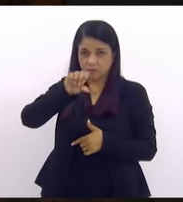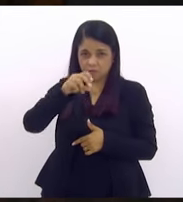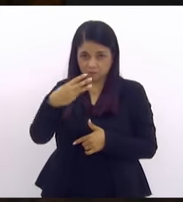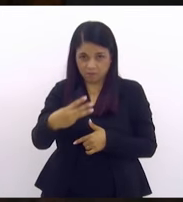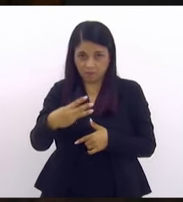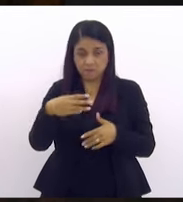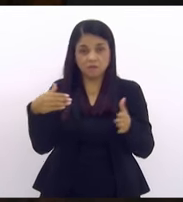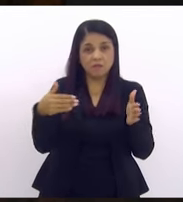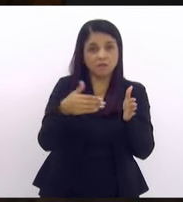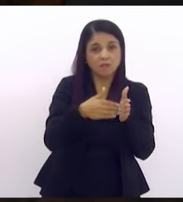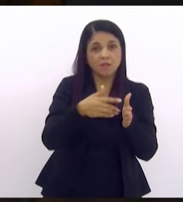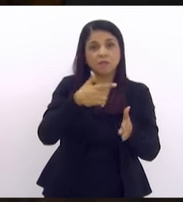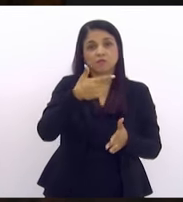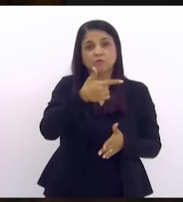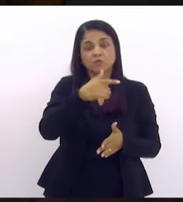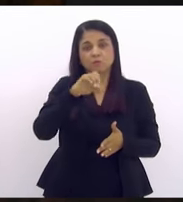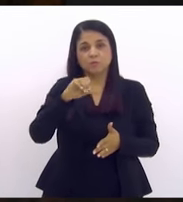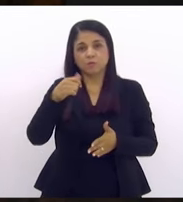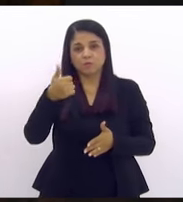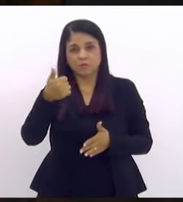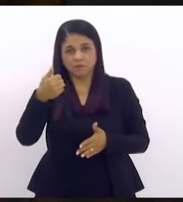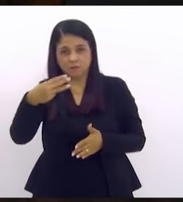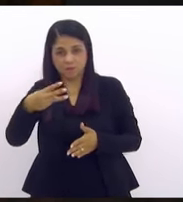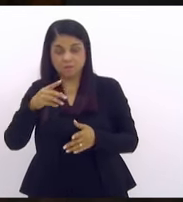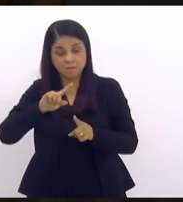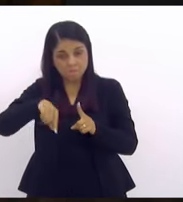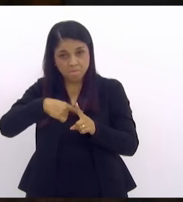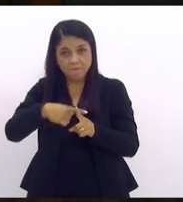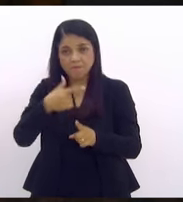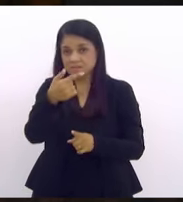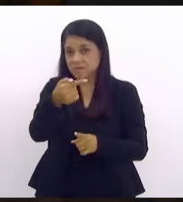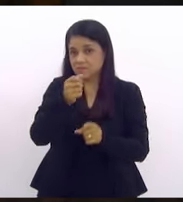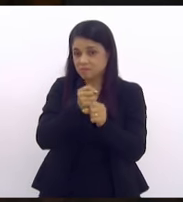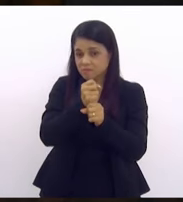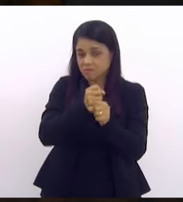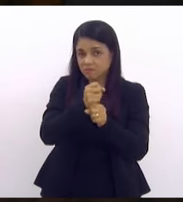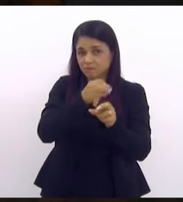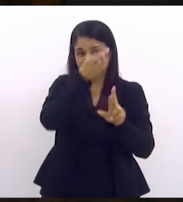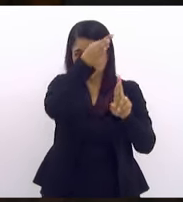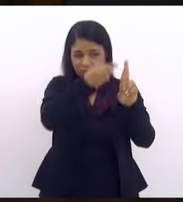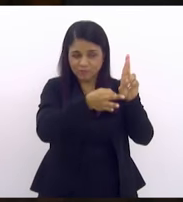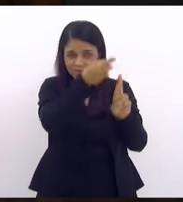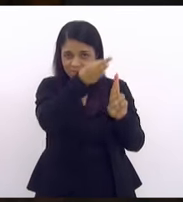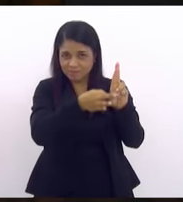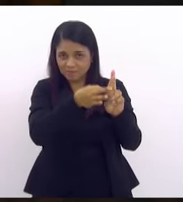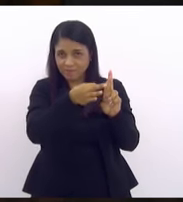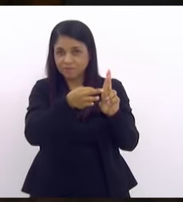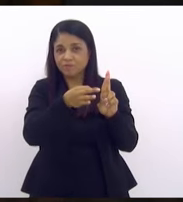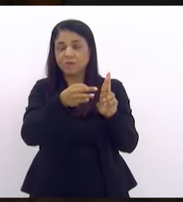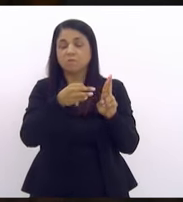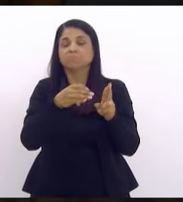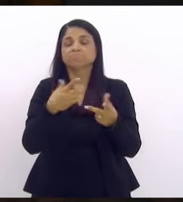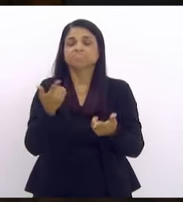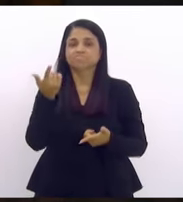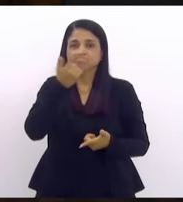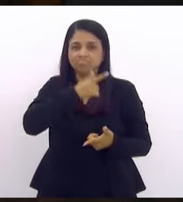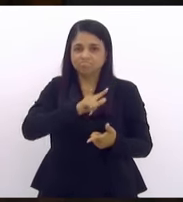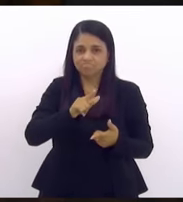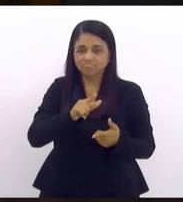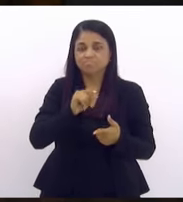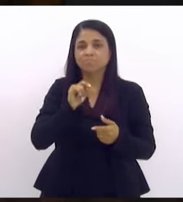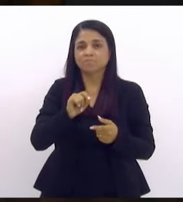2013 e a continuação por mais 7 anos quando passou a ser Desembargador porio de promoção